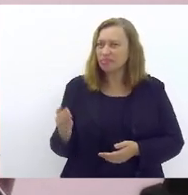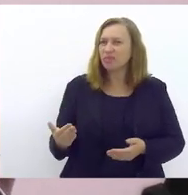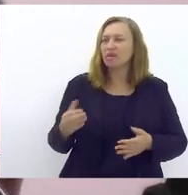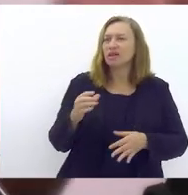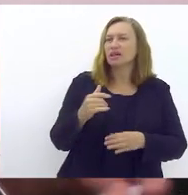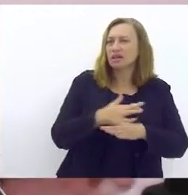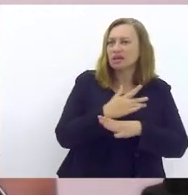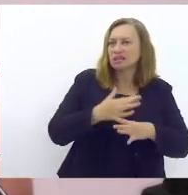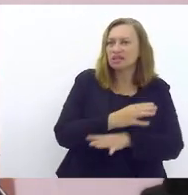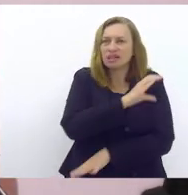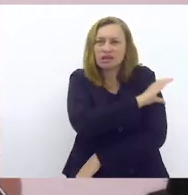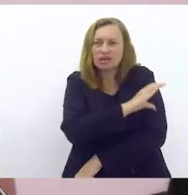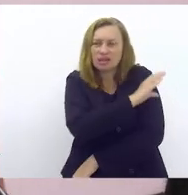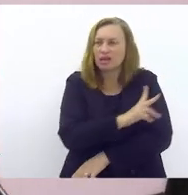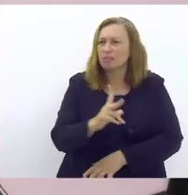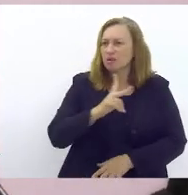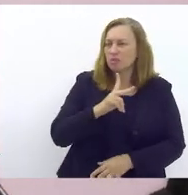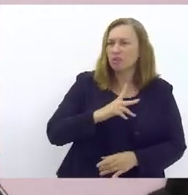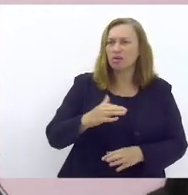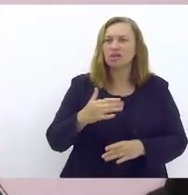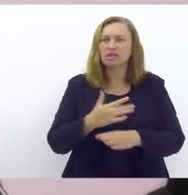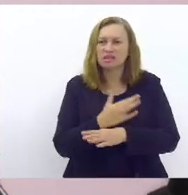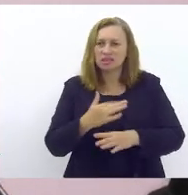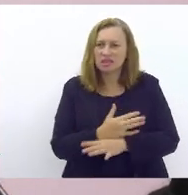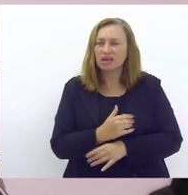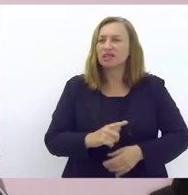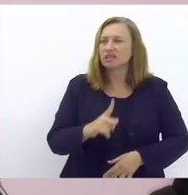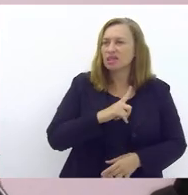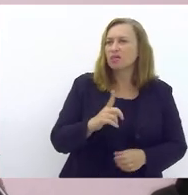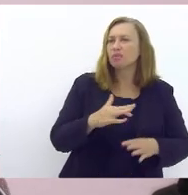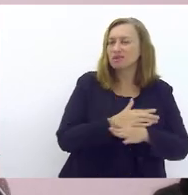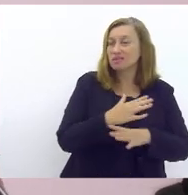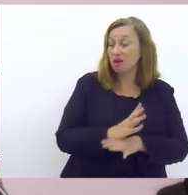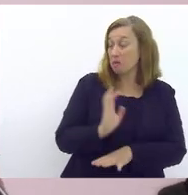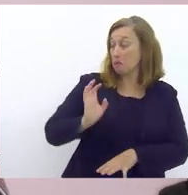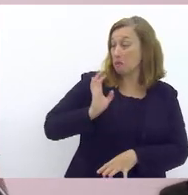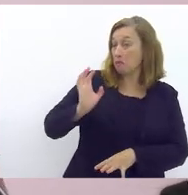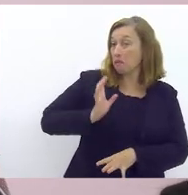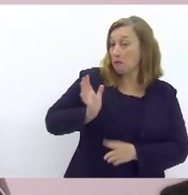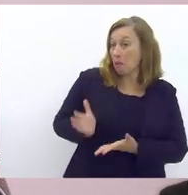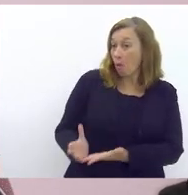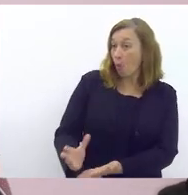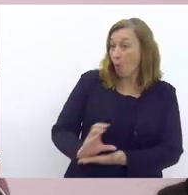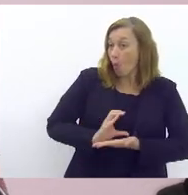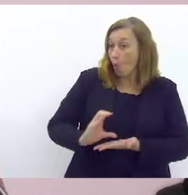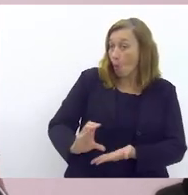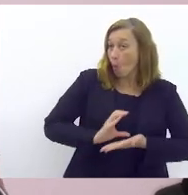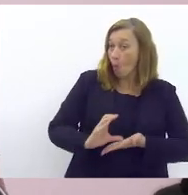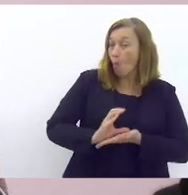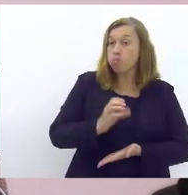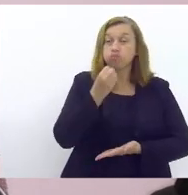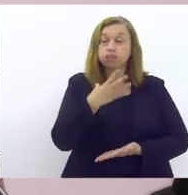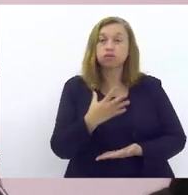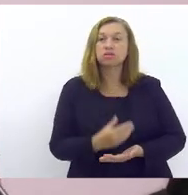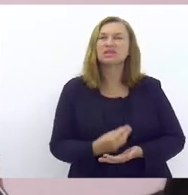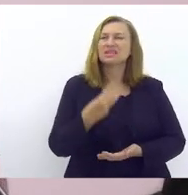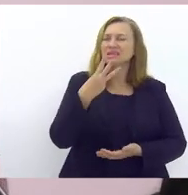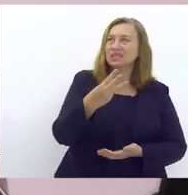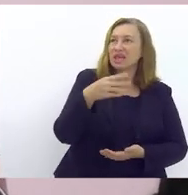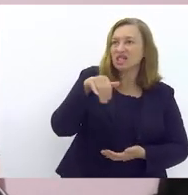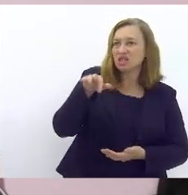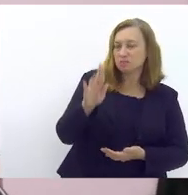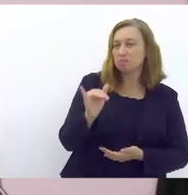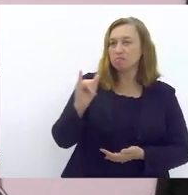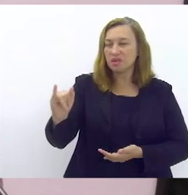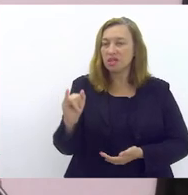eu dou exemplo da minha própria cidade como Campos, a gente tem uma cidade rica, que arrecada muito, nós passamos da casa dos 3 bi,